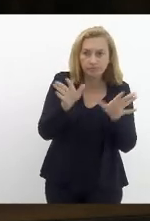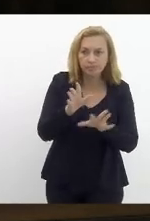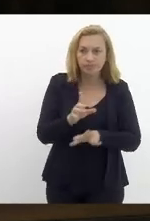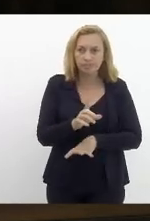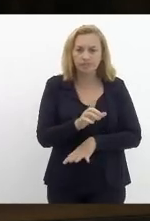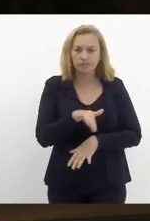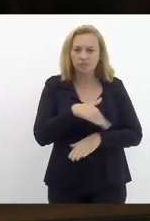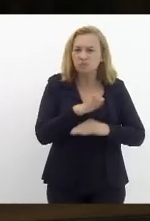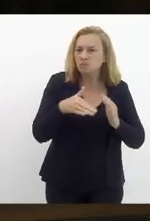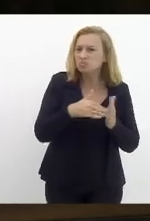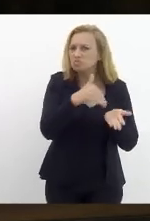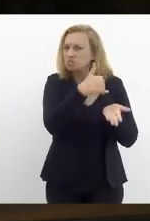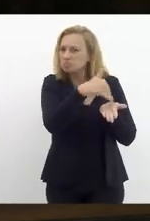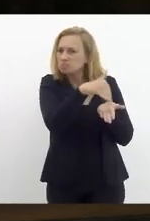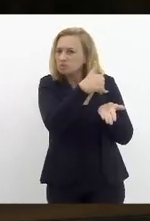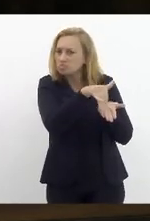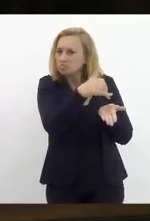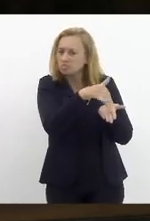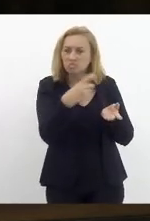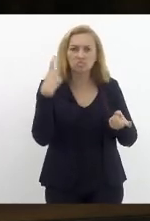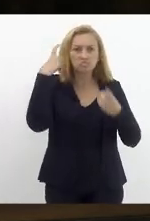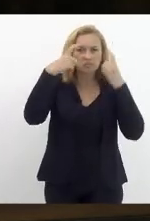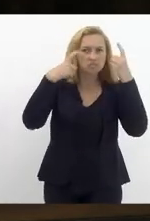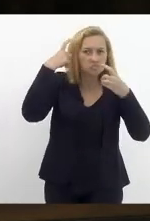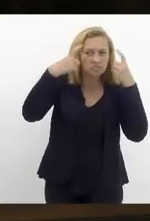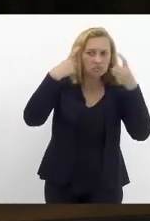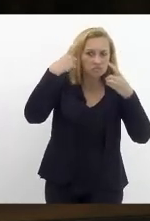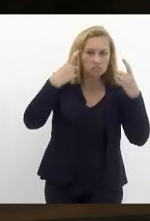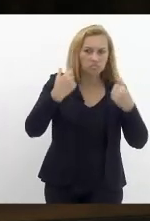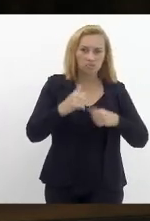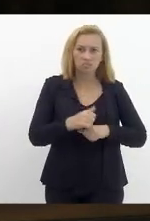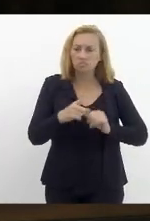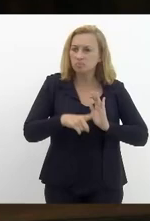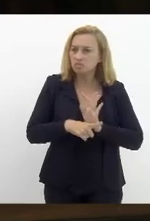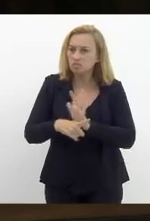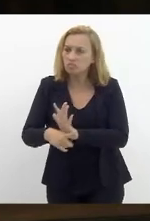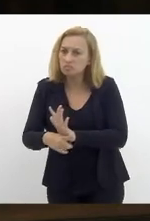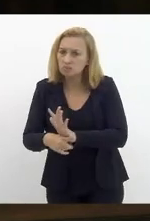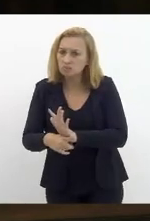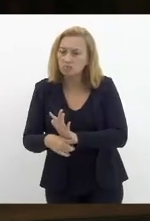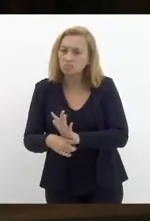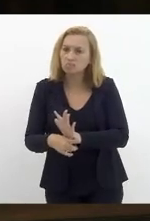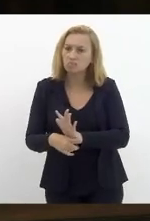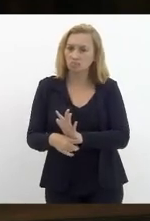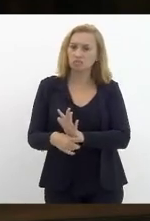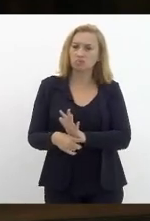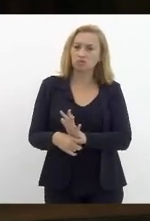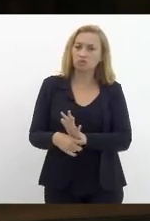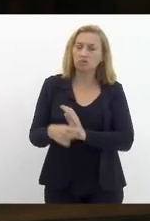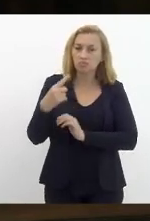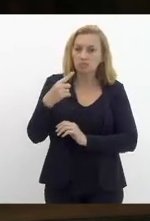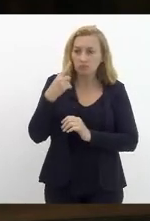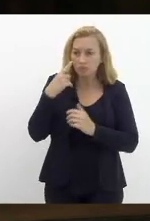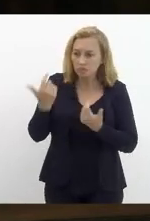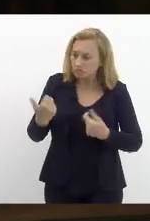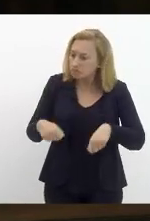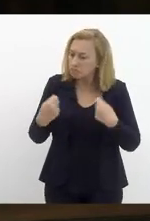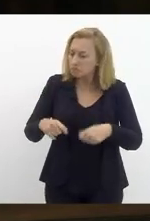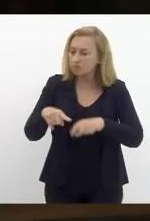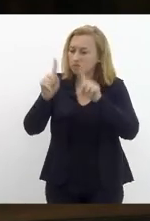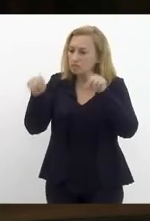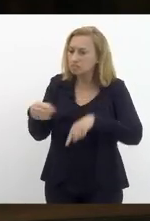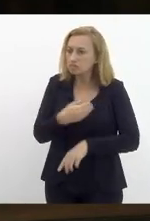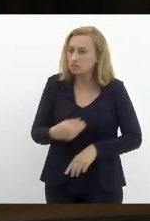toda a secretaria se preocupou em suprir as necessidades dos